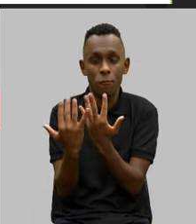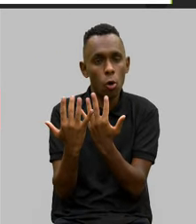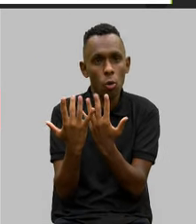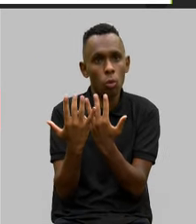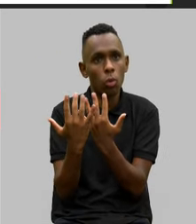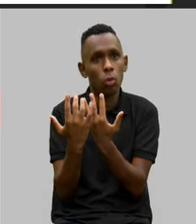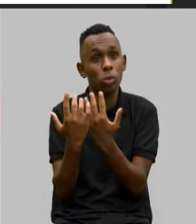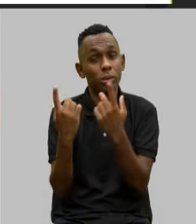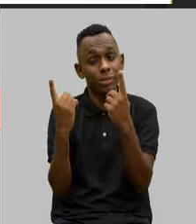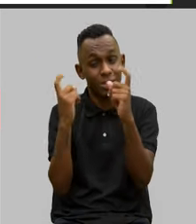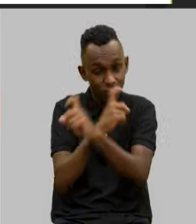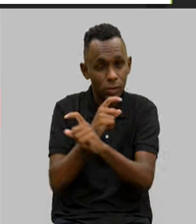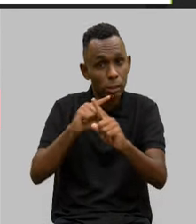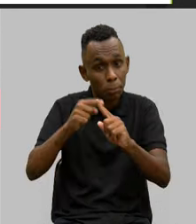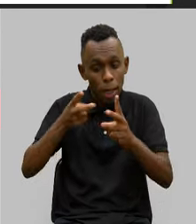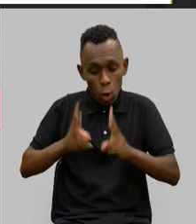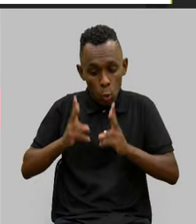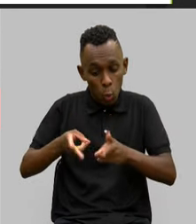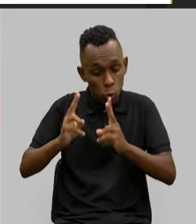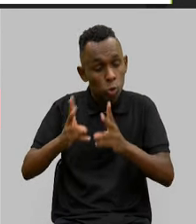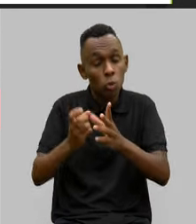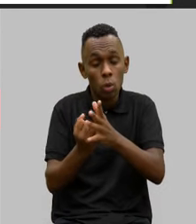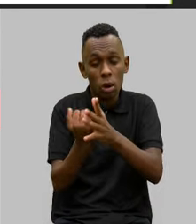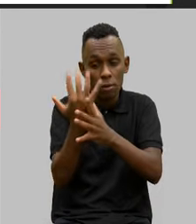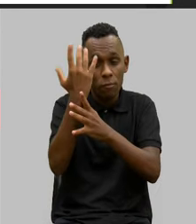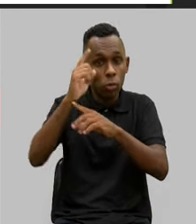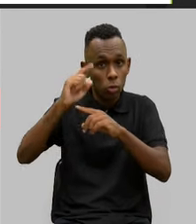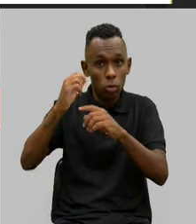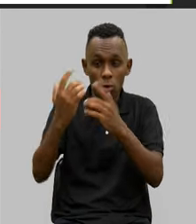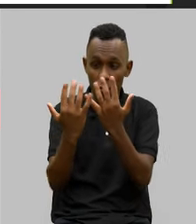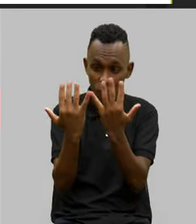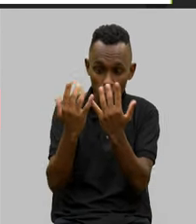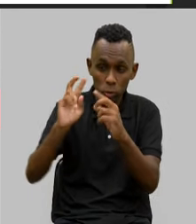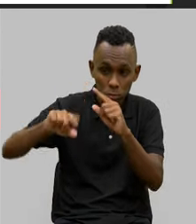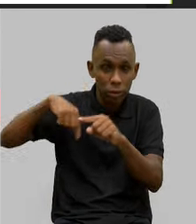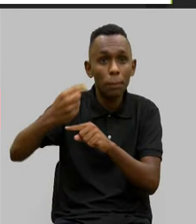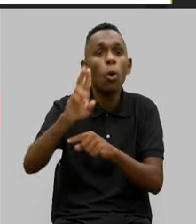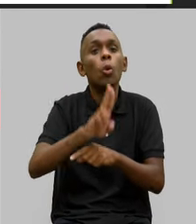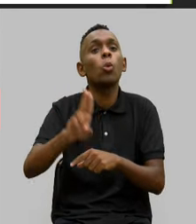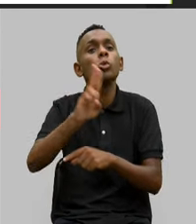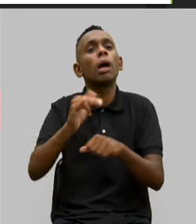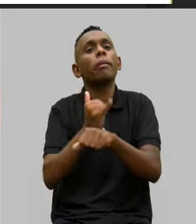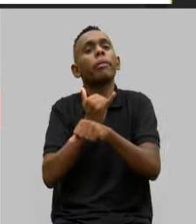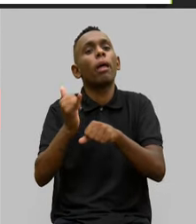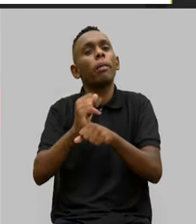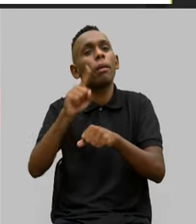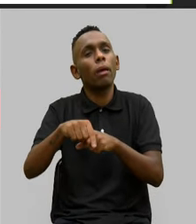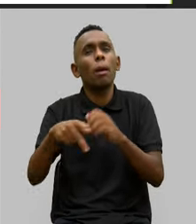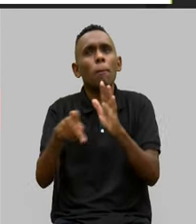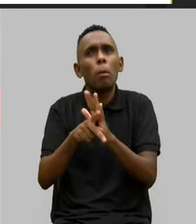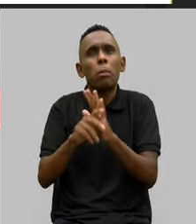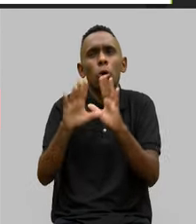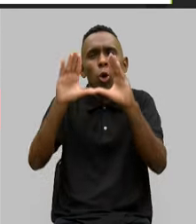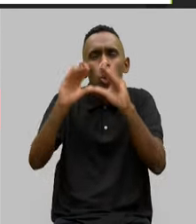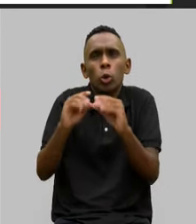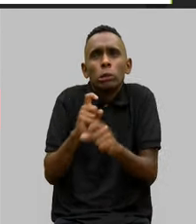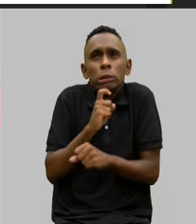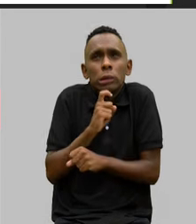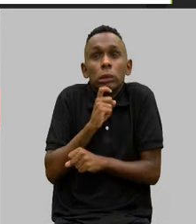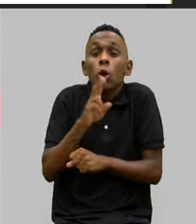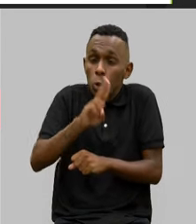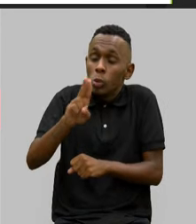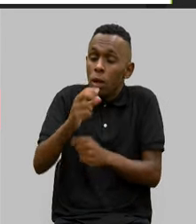dificuldade mas ele mantém o fogo ele era muito utilizado especialmente em noites frias